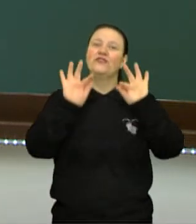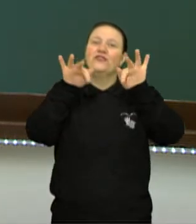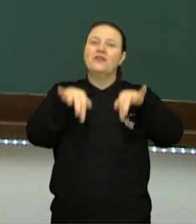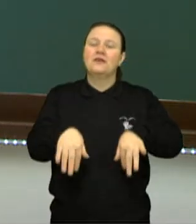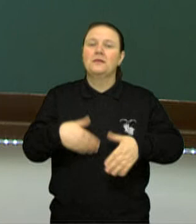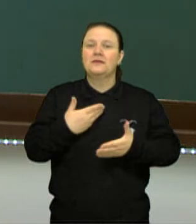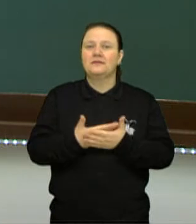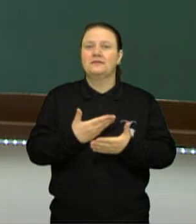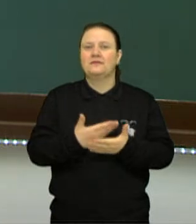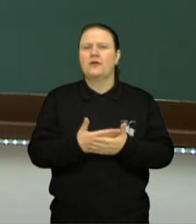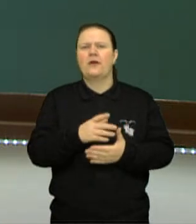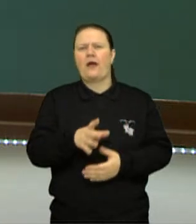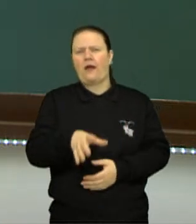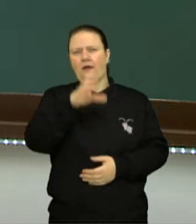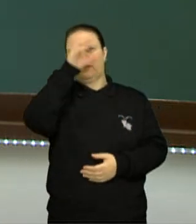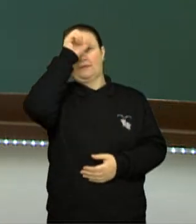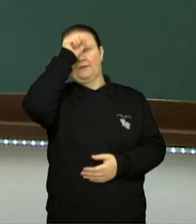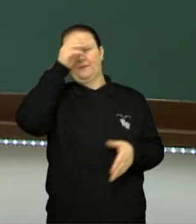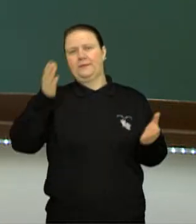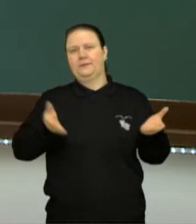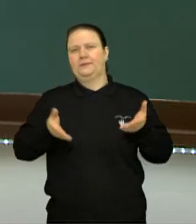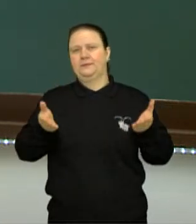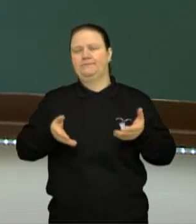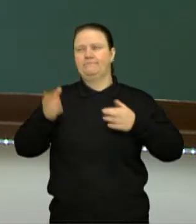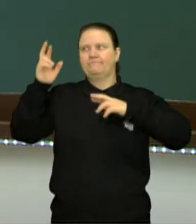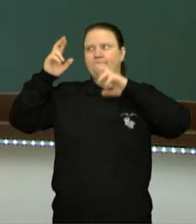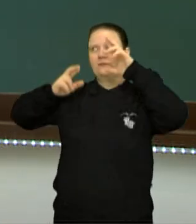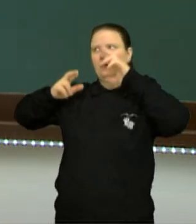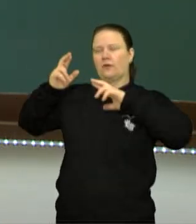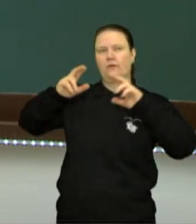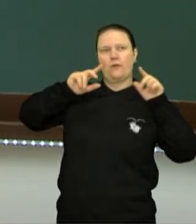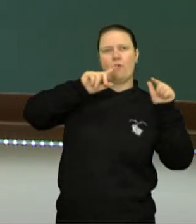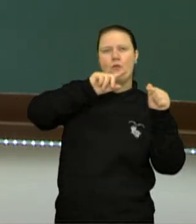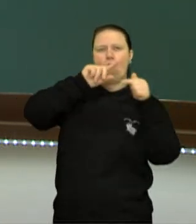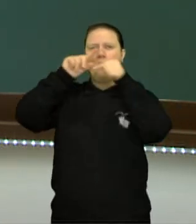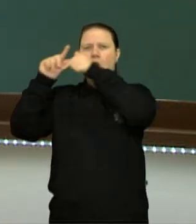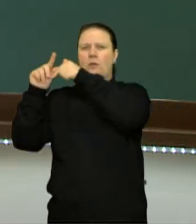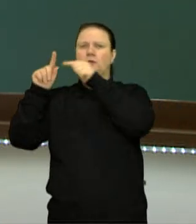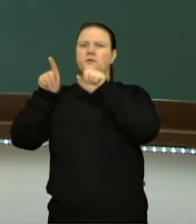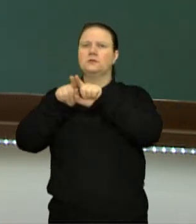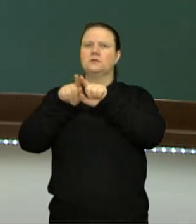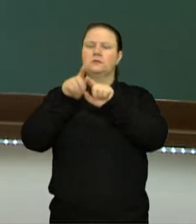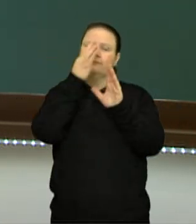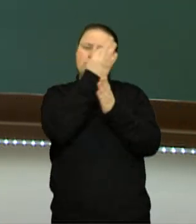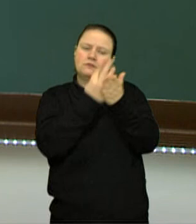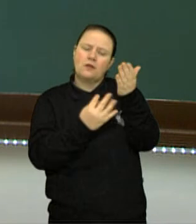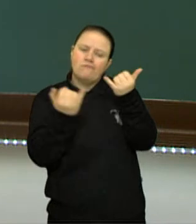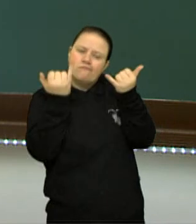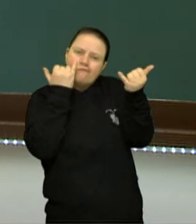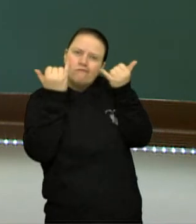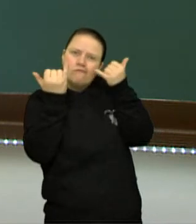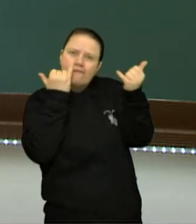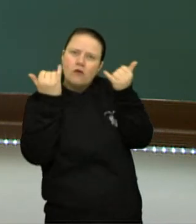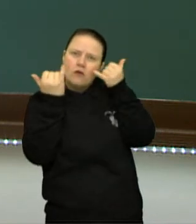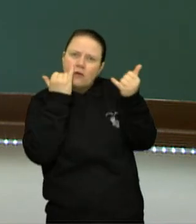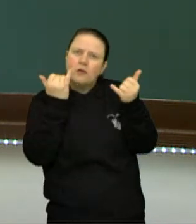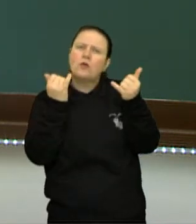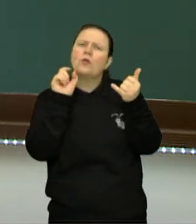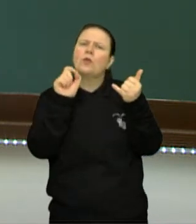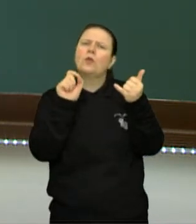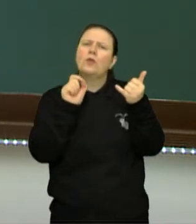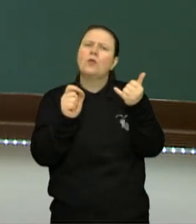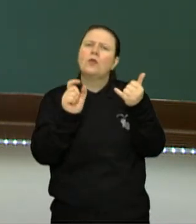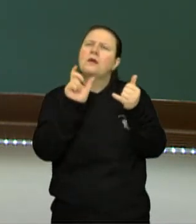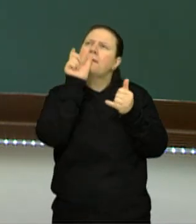nós aprendemos hoje? Analisamos uma charge e um texto informativo sobre os mal-entendidos da língua espanhola, emprego